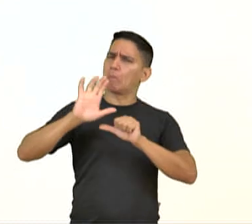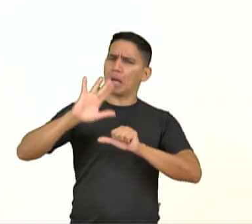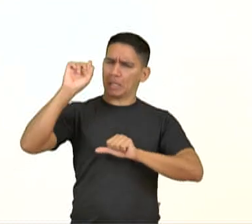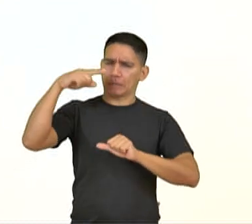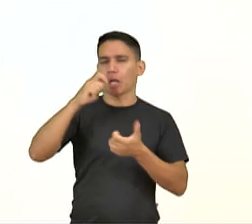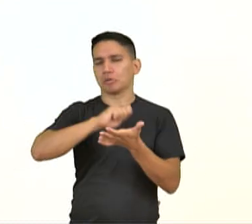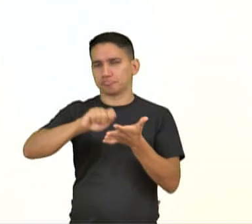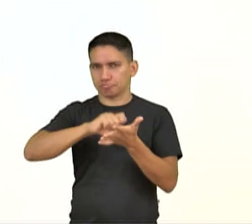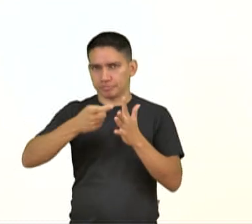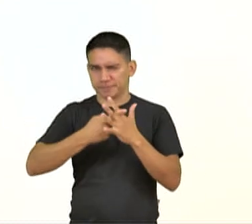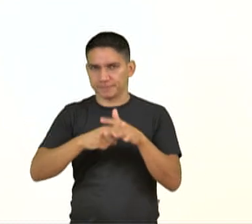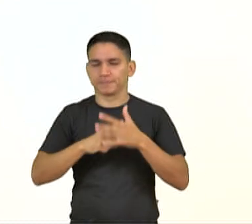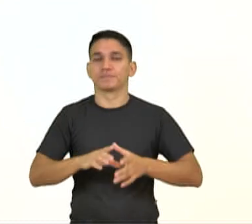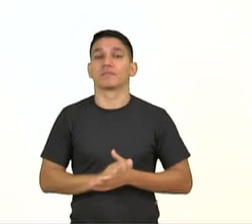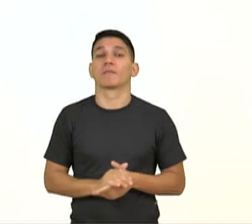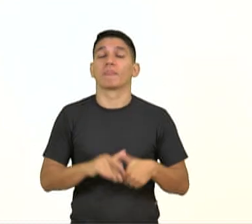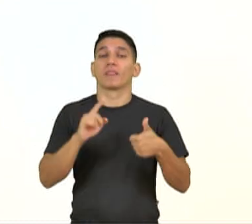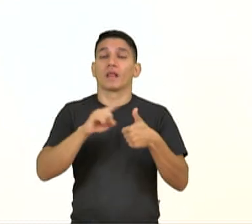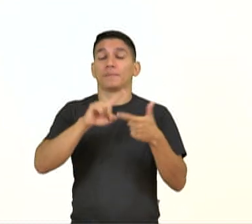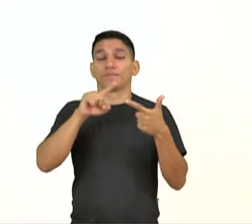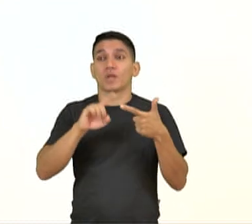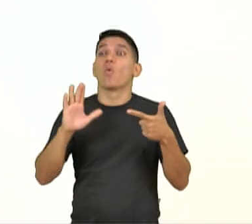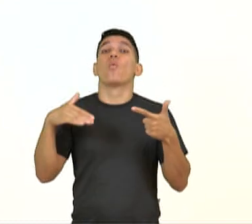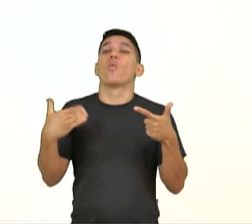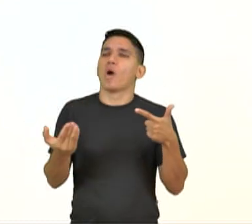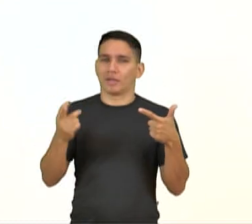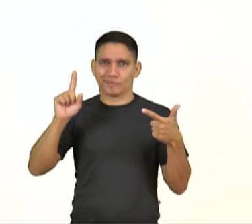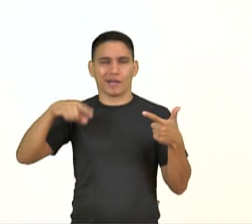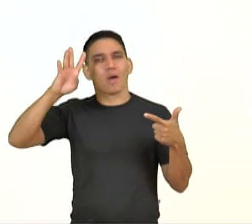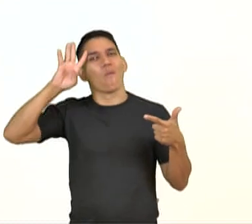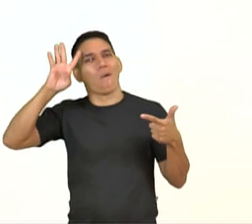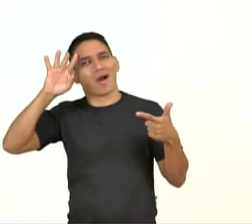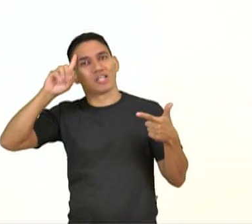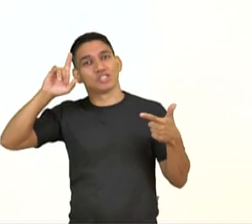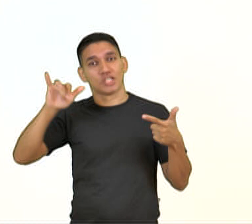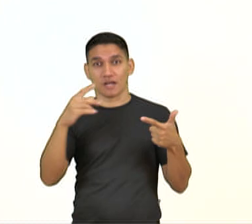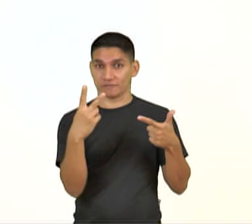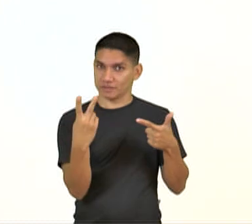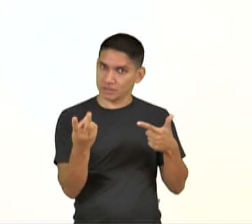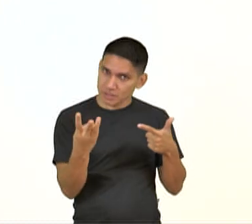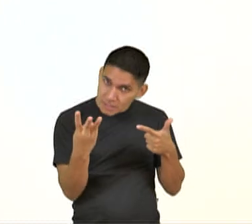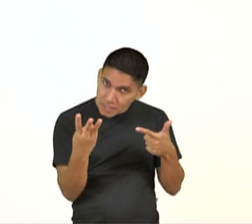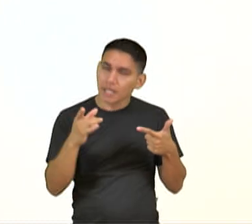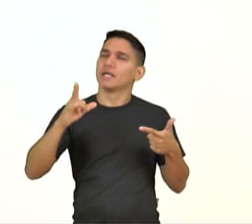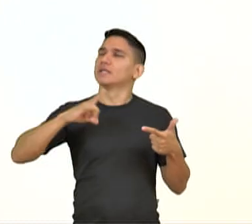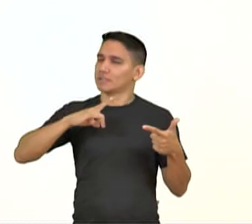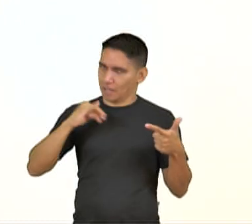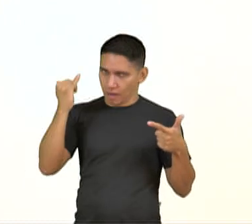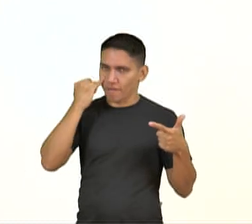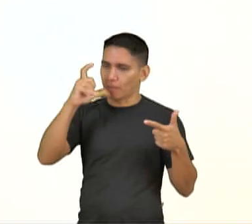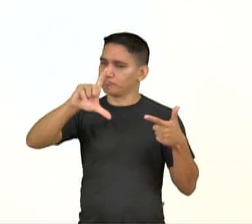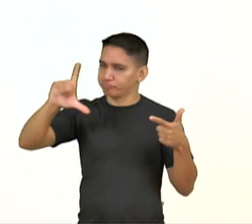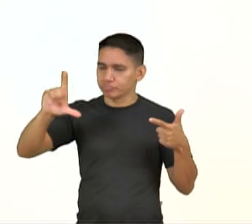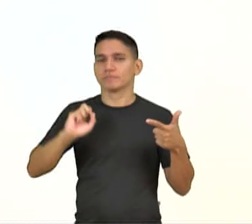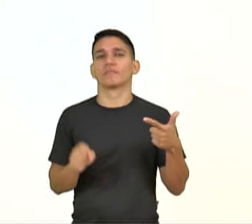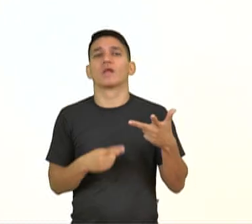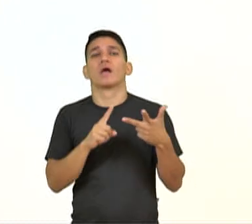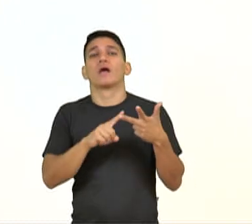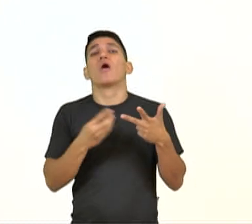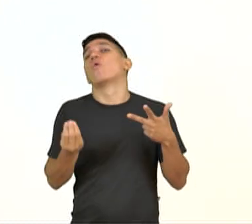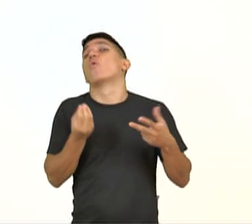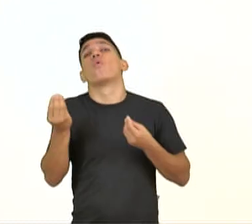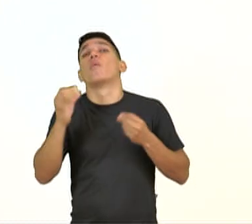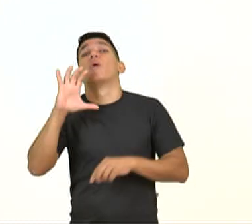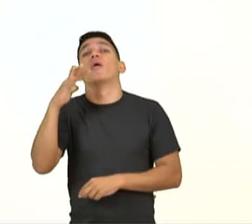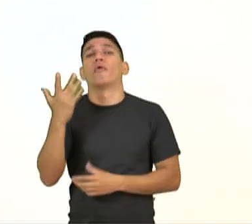gente corrige. Quando aconteceu? Quarta-feira, dia 23, essa informação também estava lá. Como aconteceu?